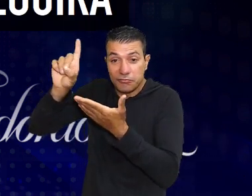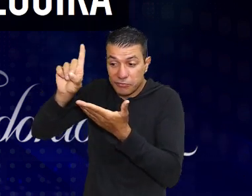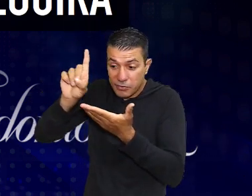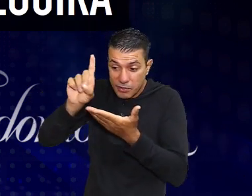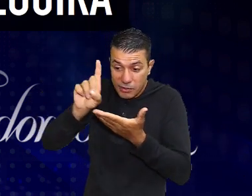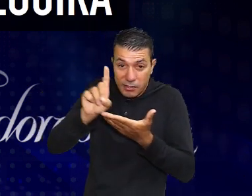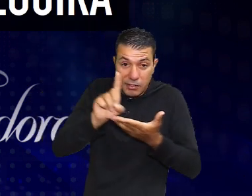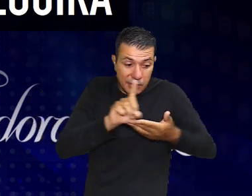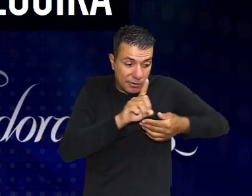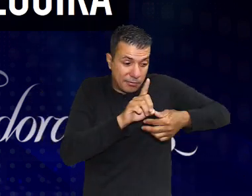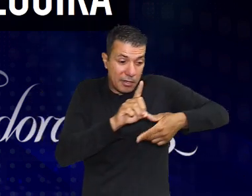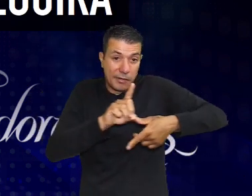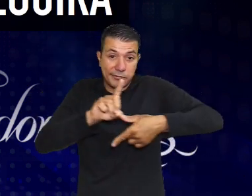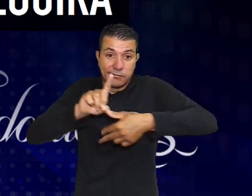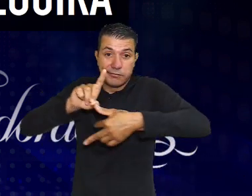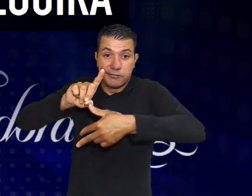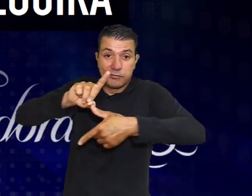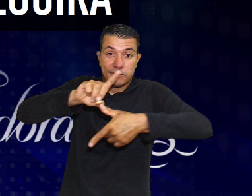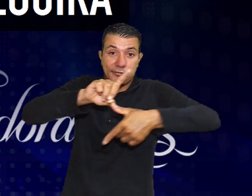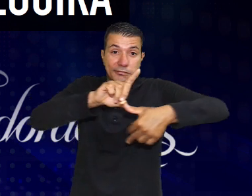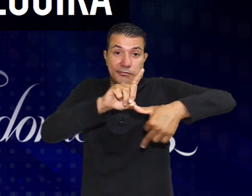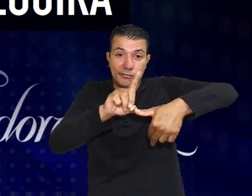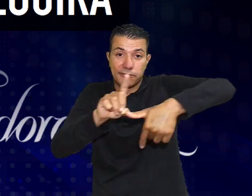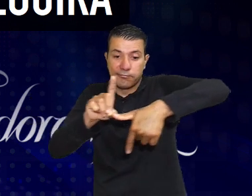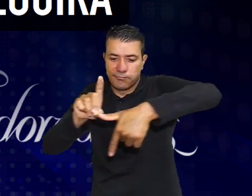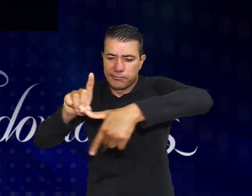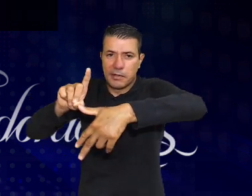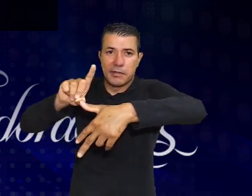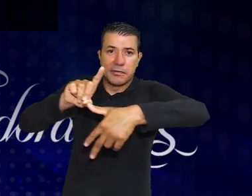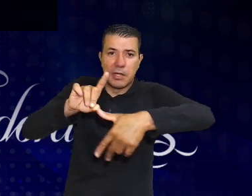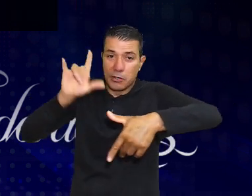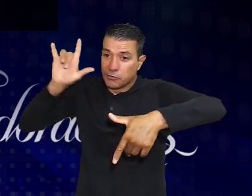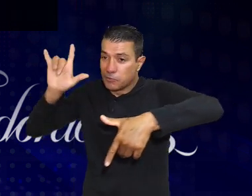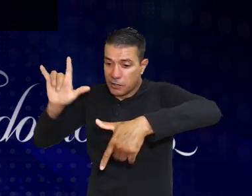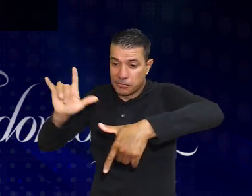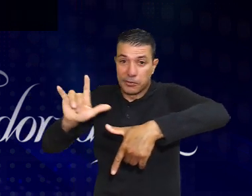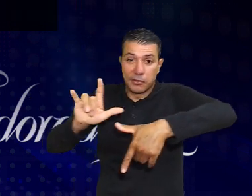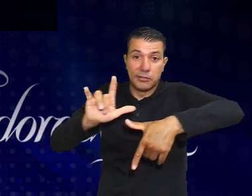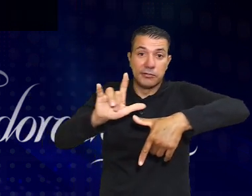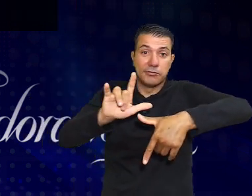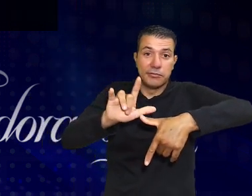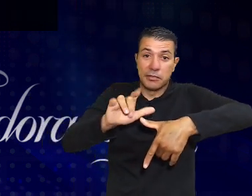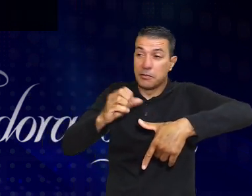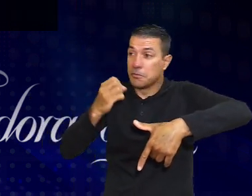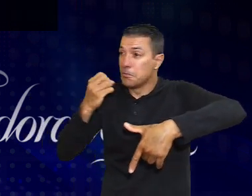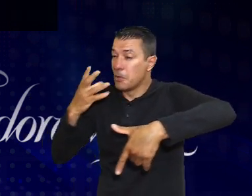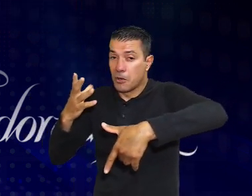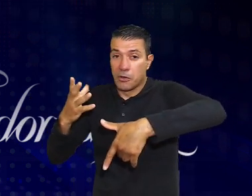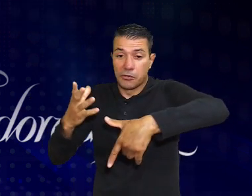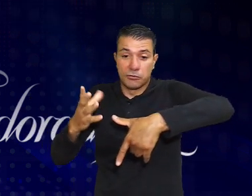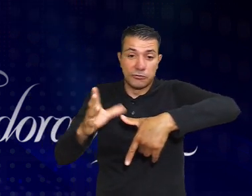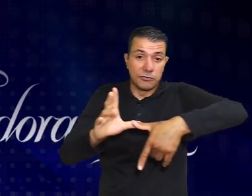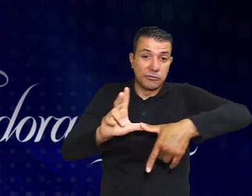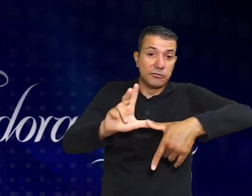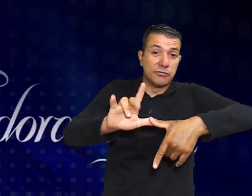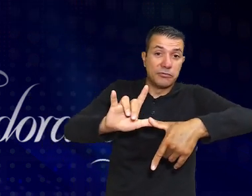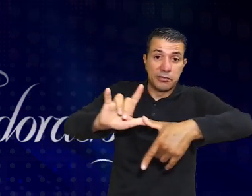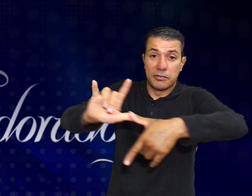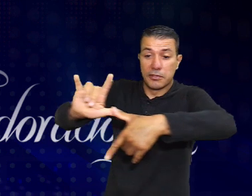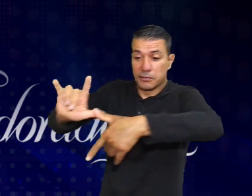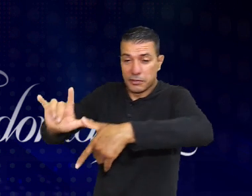temerei, pois sei que onde quer que eu vou, tua vontade me seguirá, onde for tua vontade me seguirá,